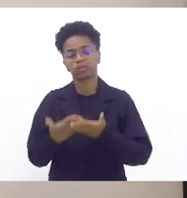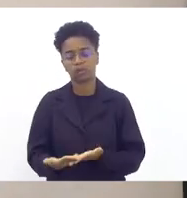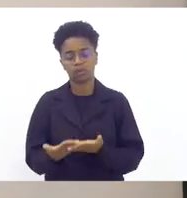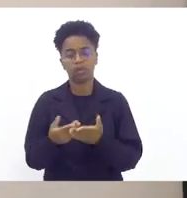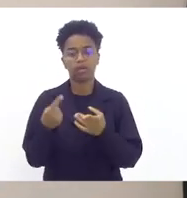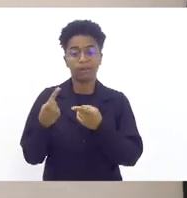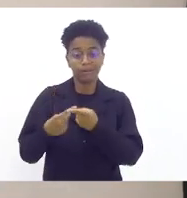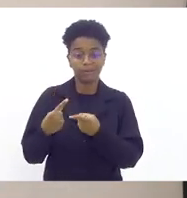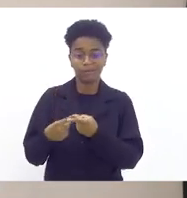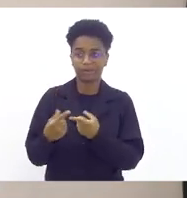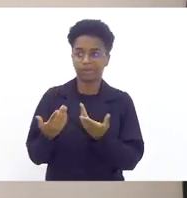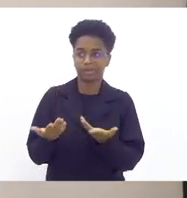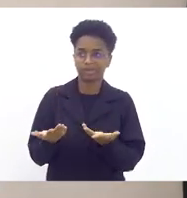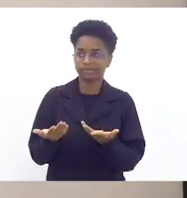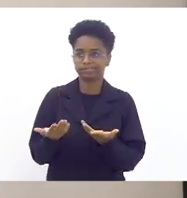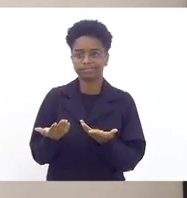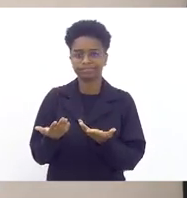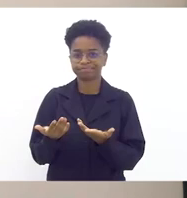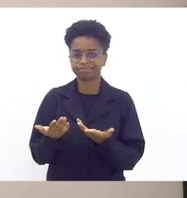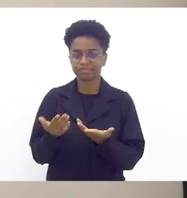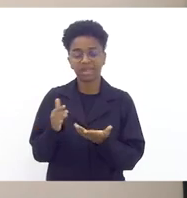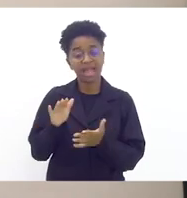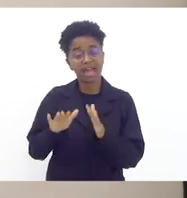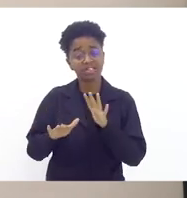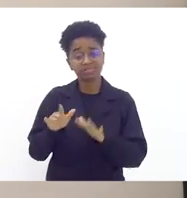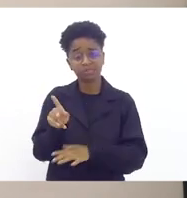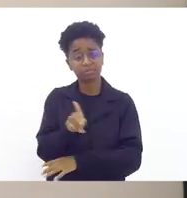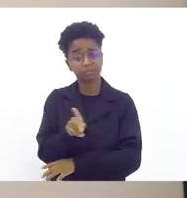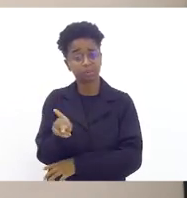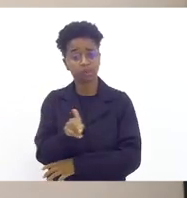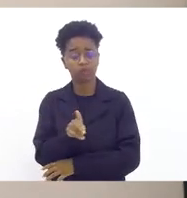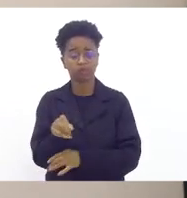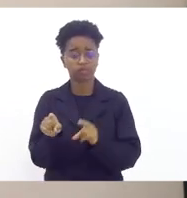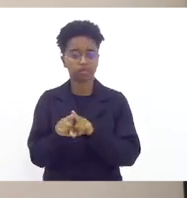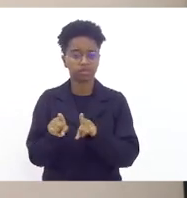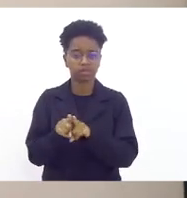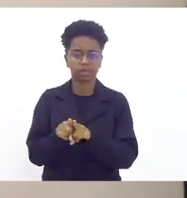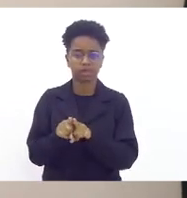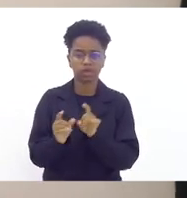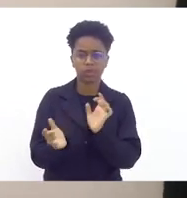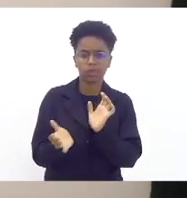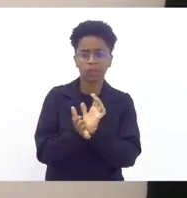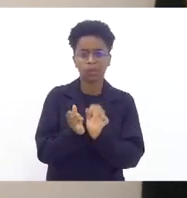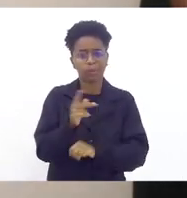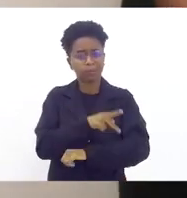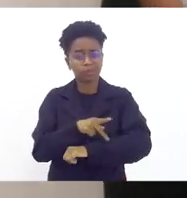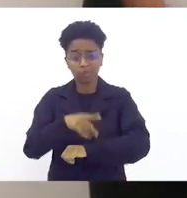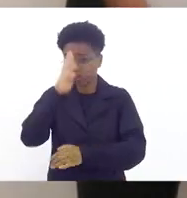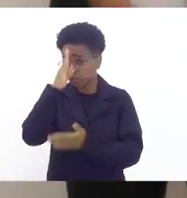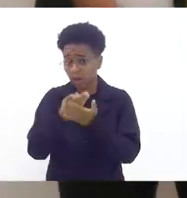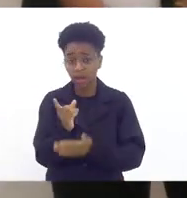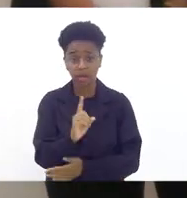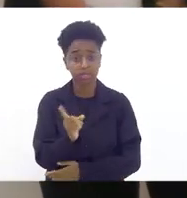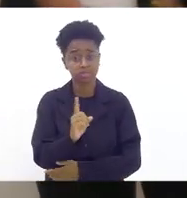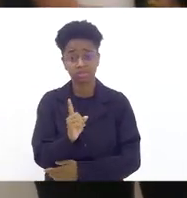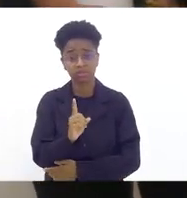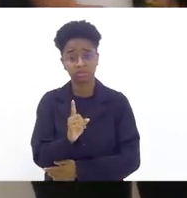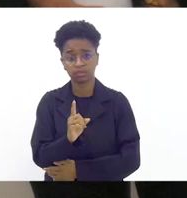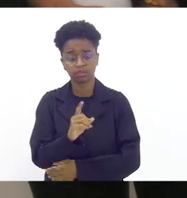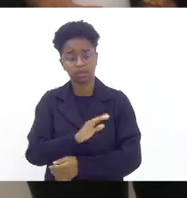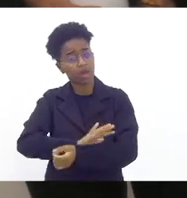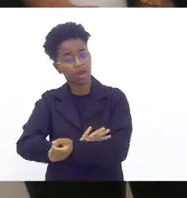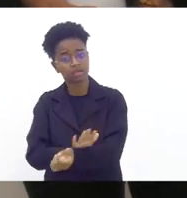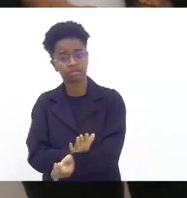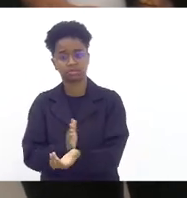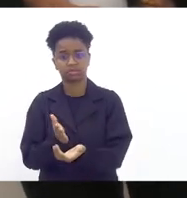porque muitas vezes nem os docentes e corpo, equipe pedagógica, acreditam no racismo, como